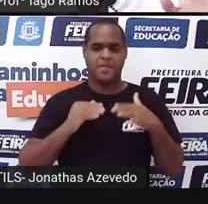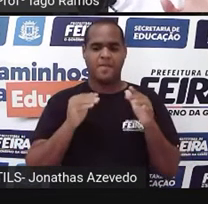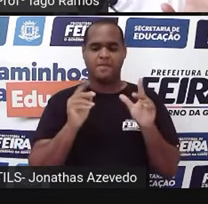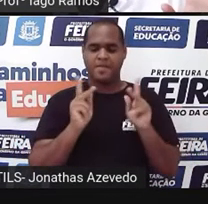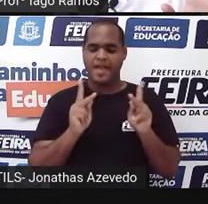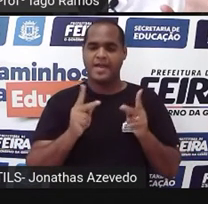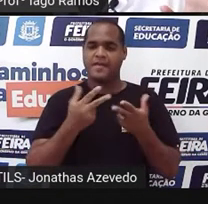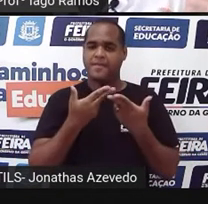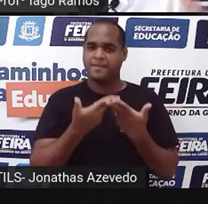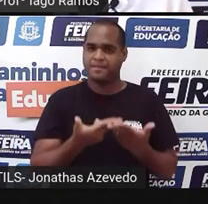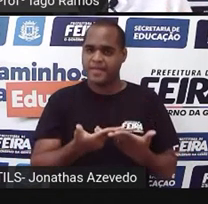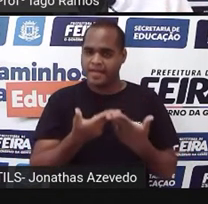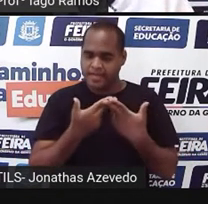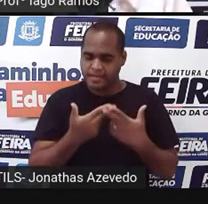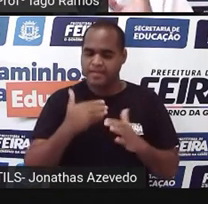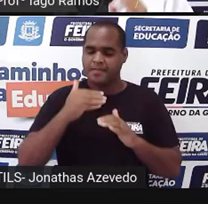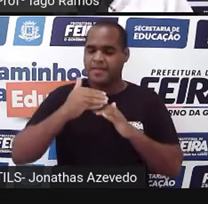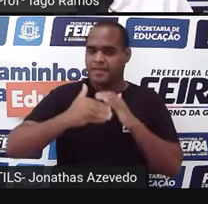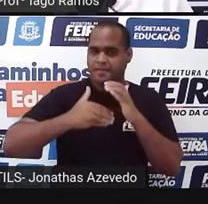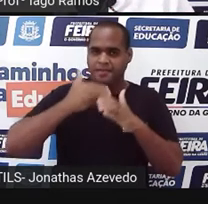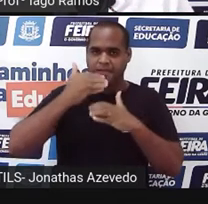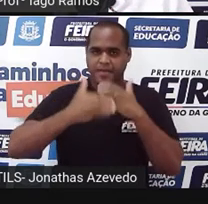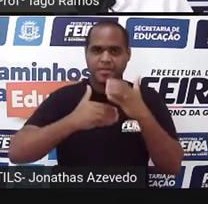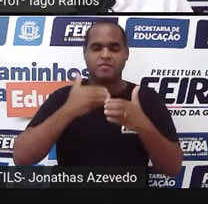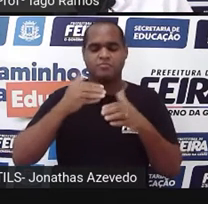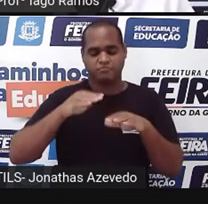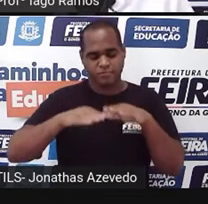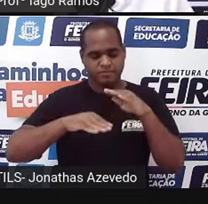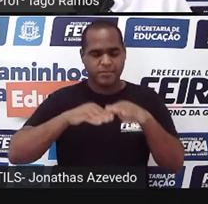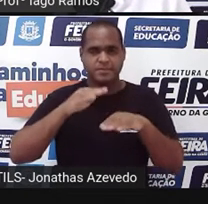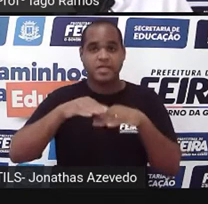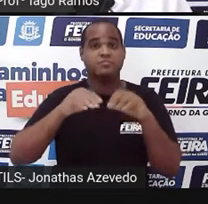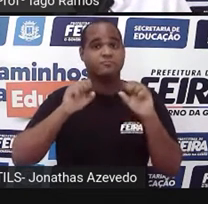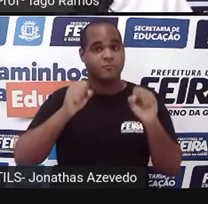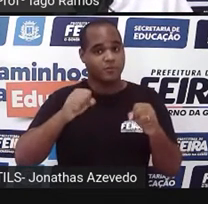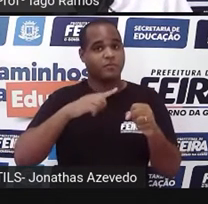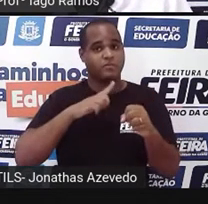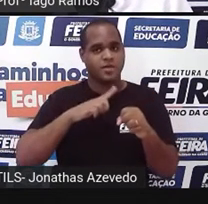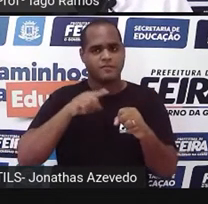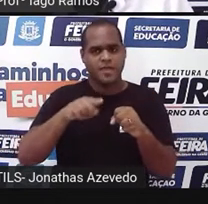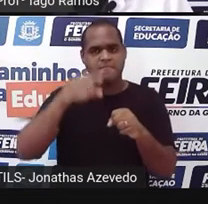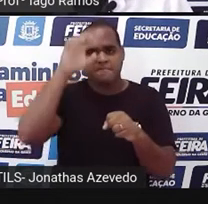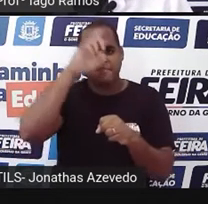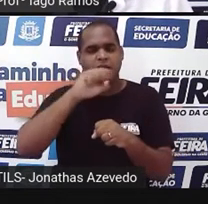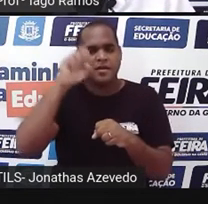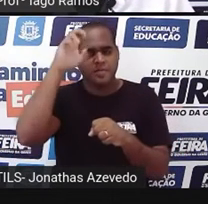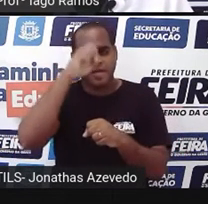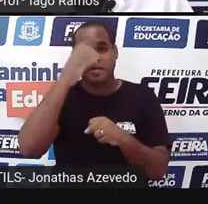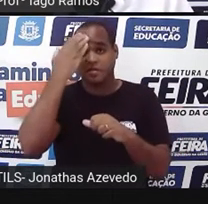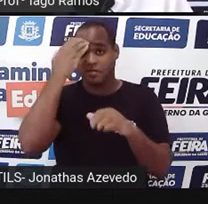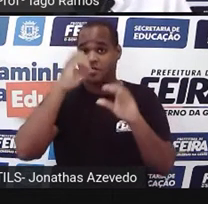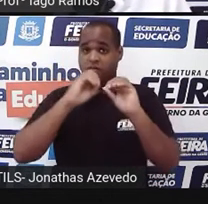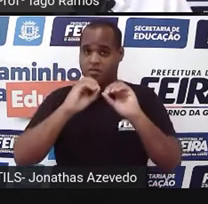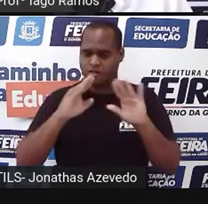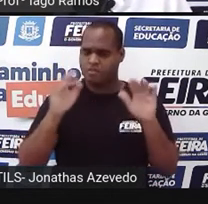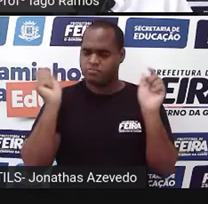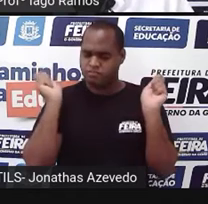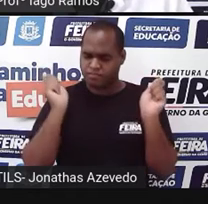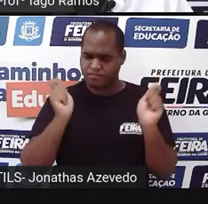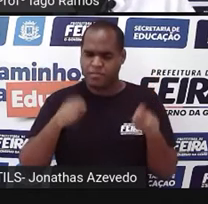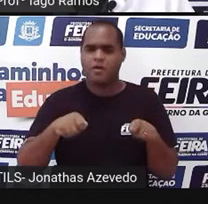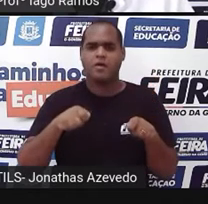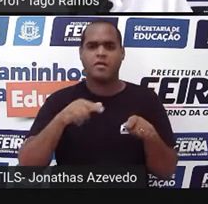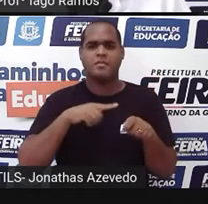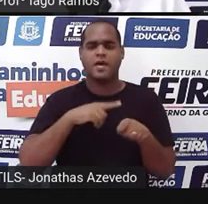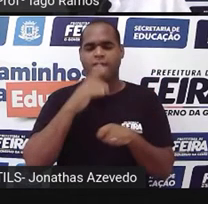Vamos né devagar seguindo passo a passo dessa nossa aula e a gente vai entender sim e a gente vai